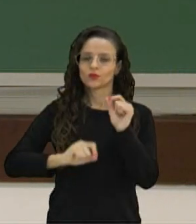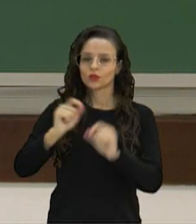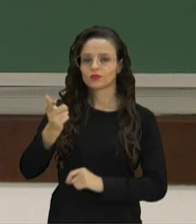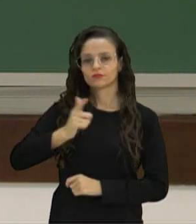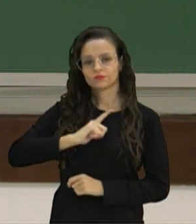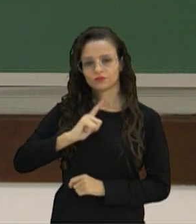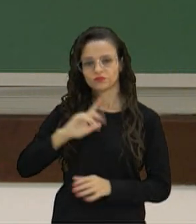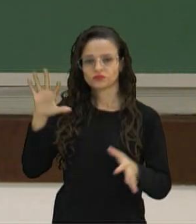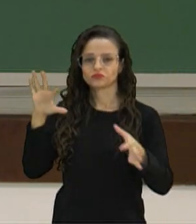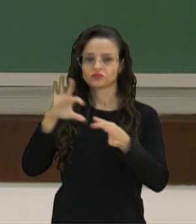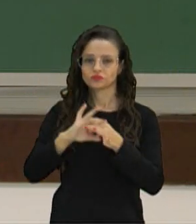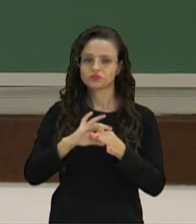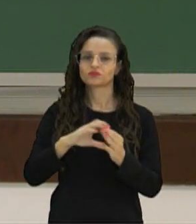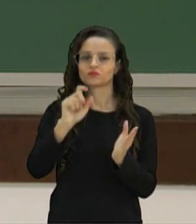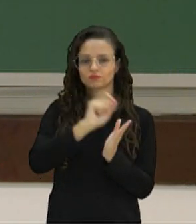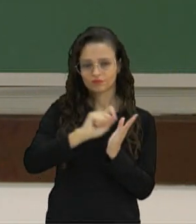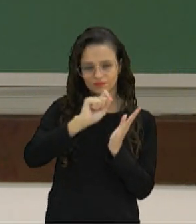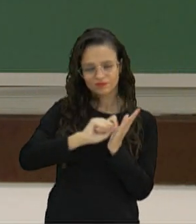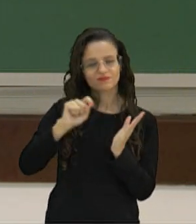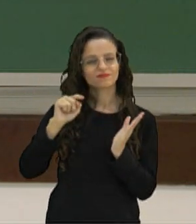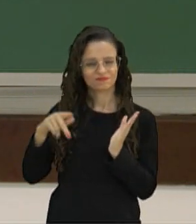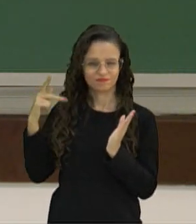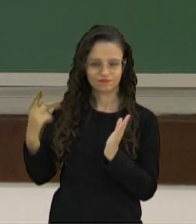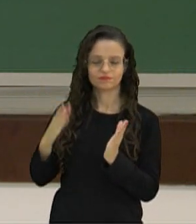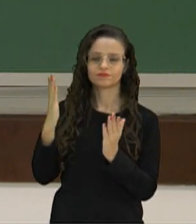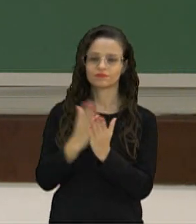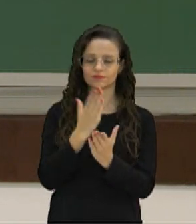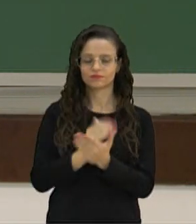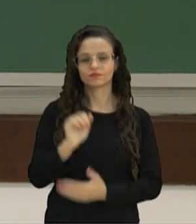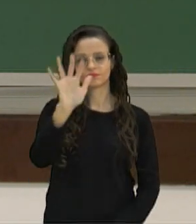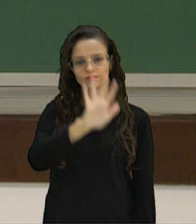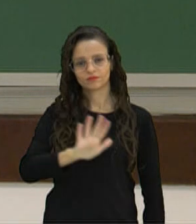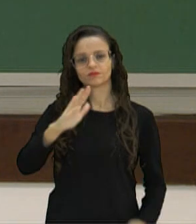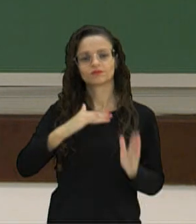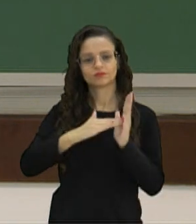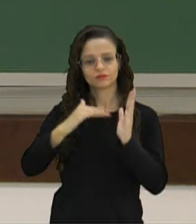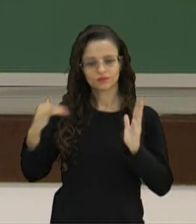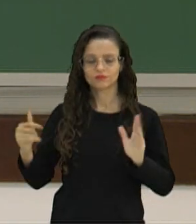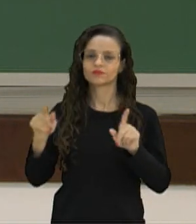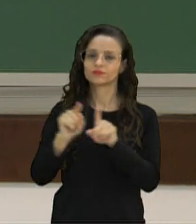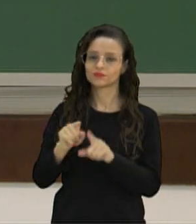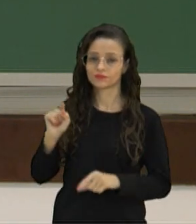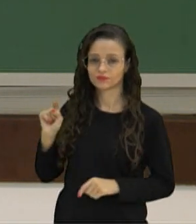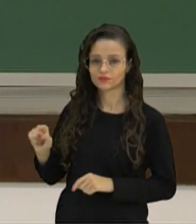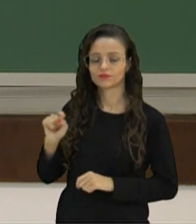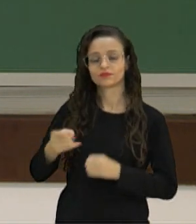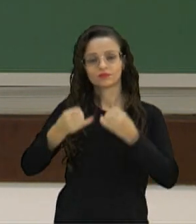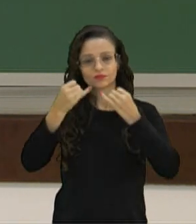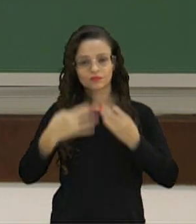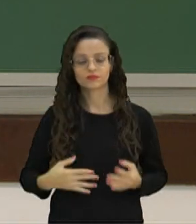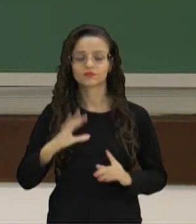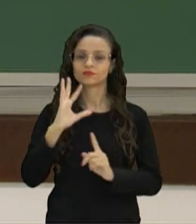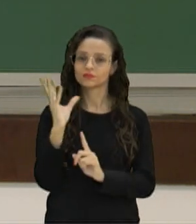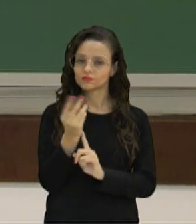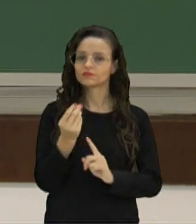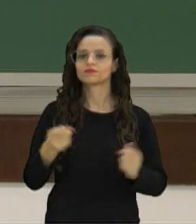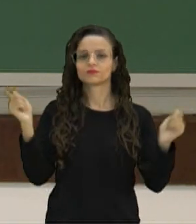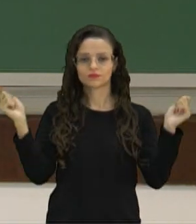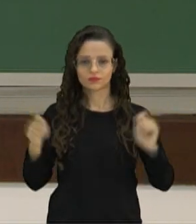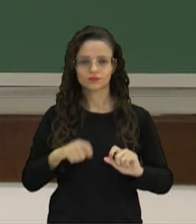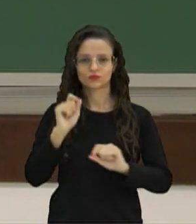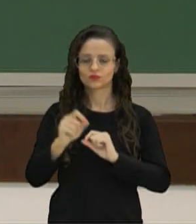nesse escrito chamado A Dimensão Estética. Nós vimos que para Marquise a arte tem